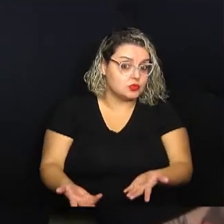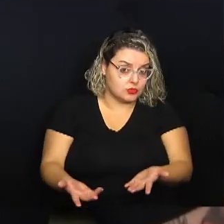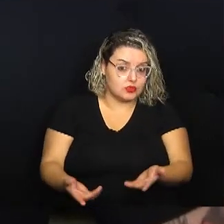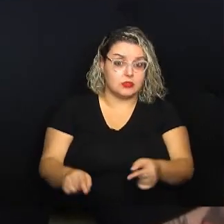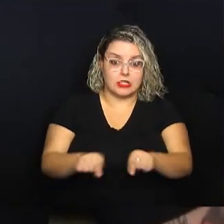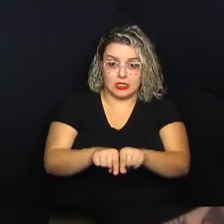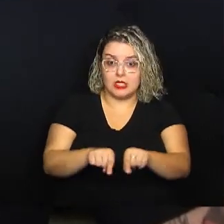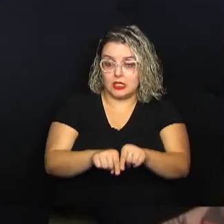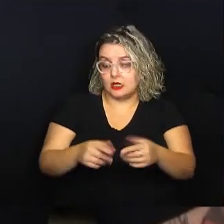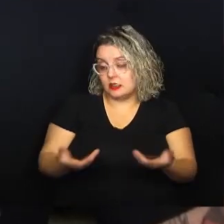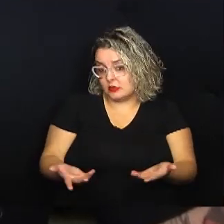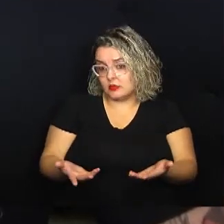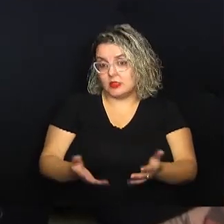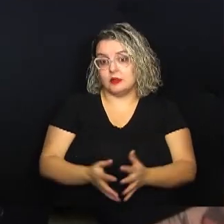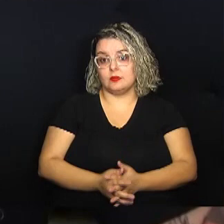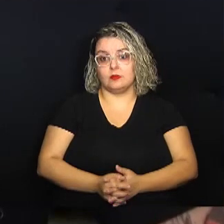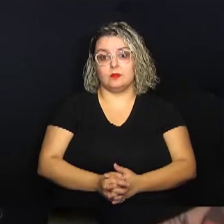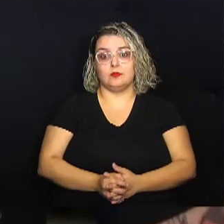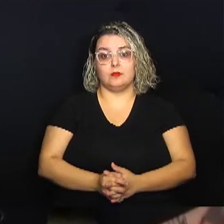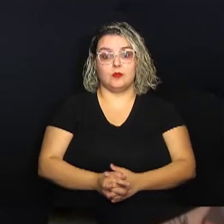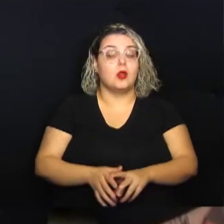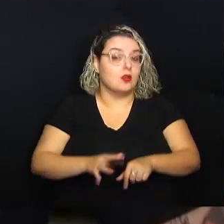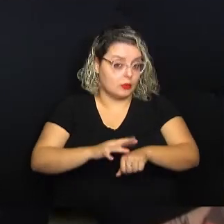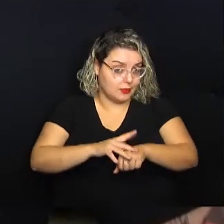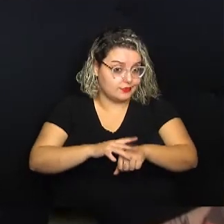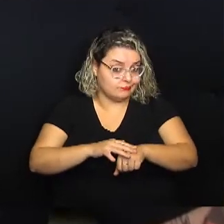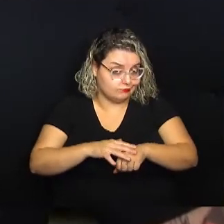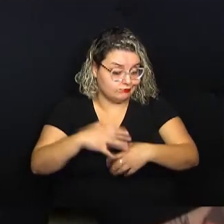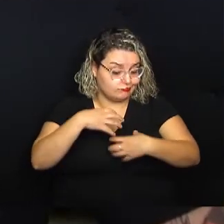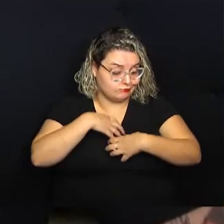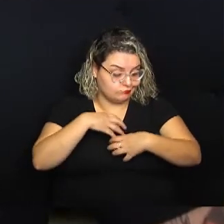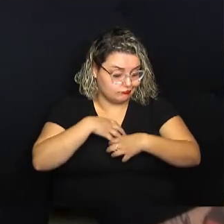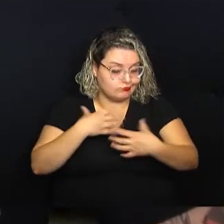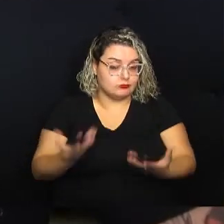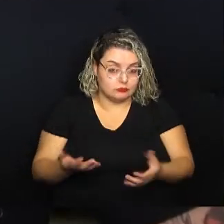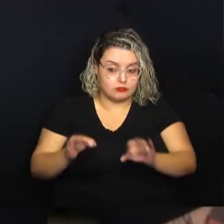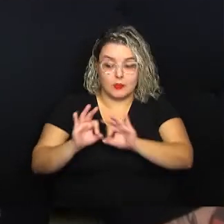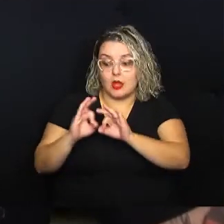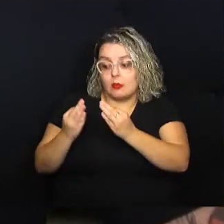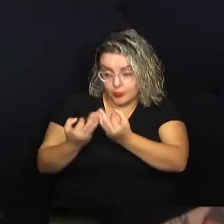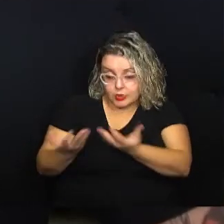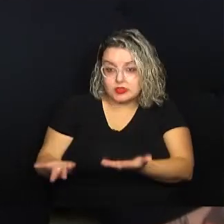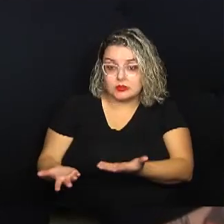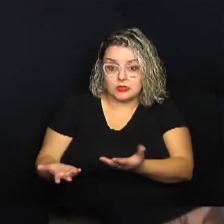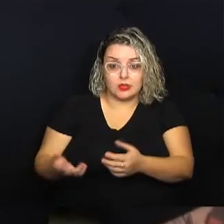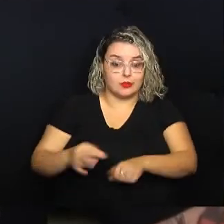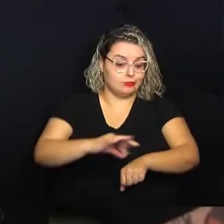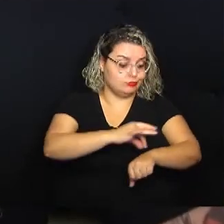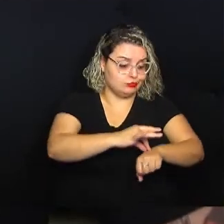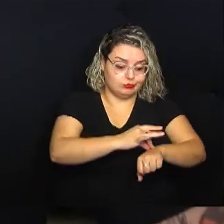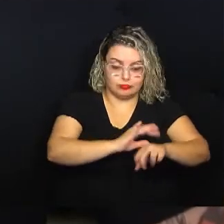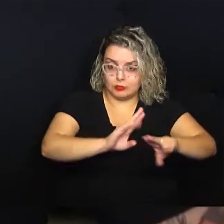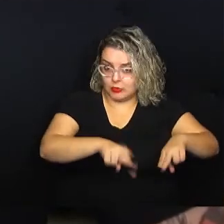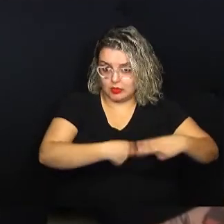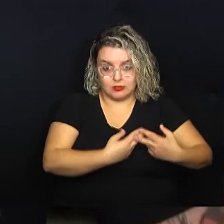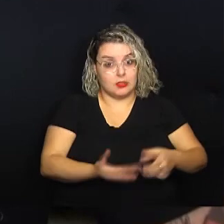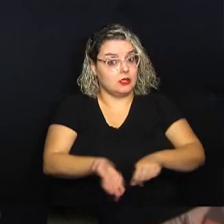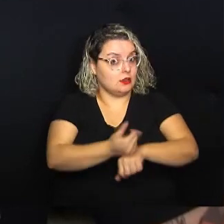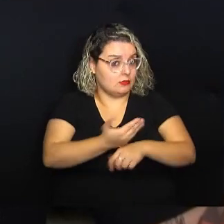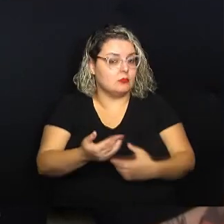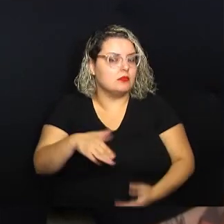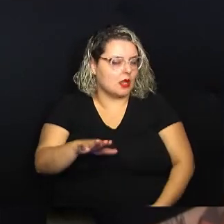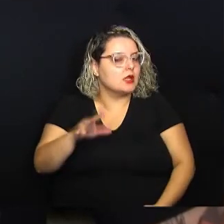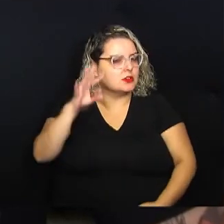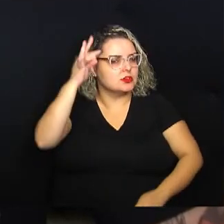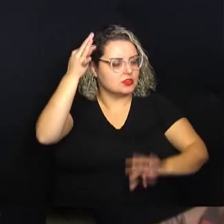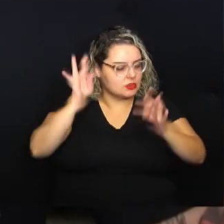sobre o adoecimento emocional dos familiares, então luto antecipatório, todas essas questões mais de teoria mesmo, a gente